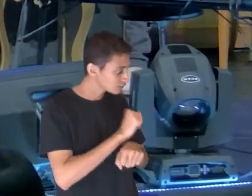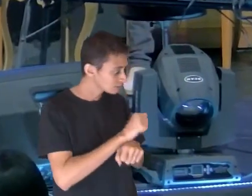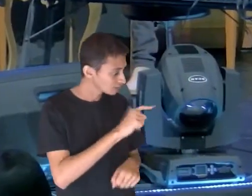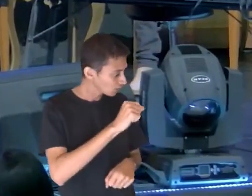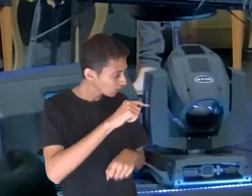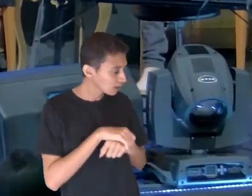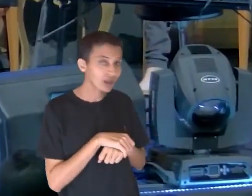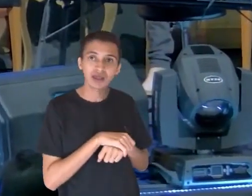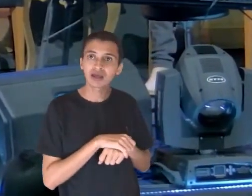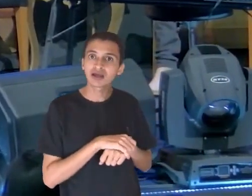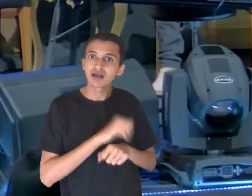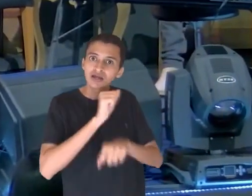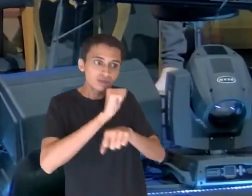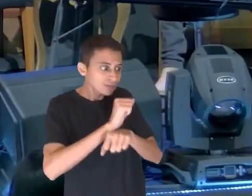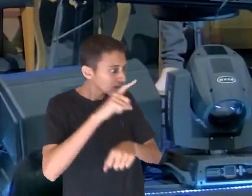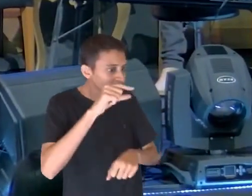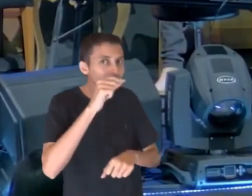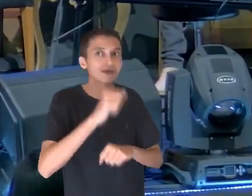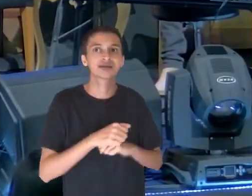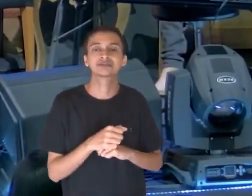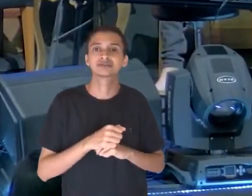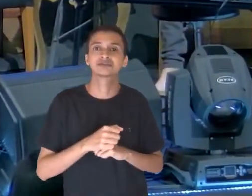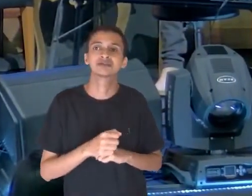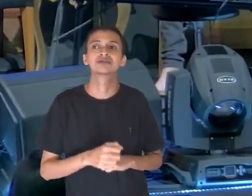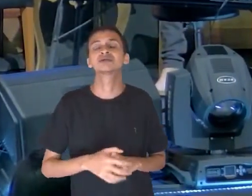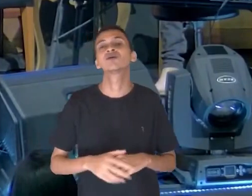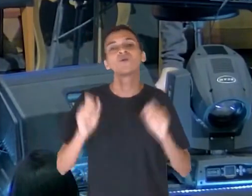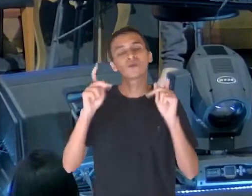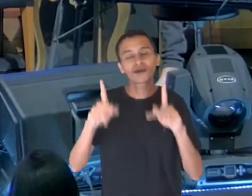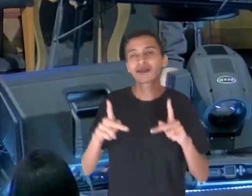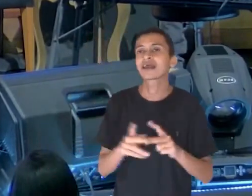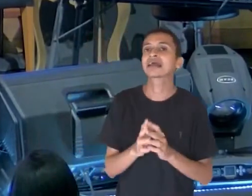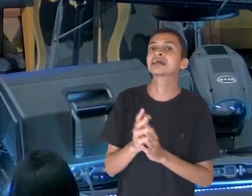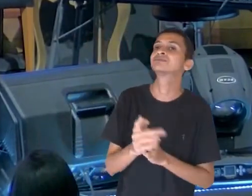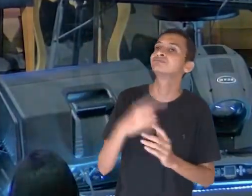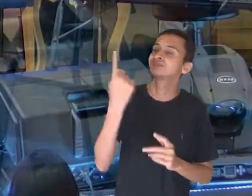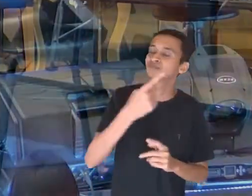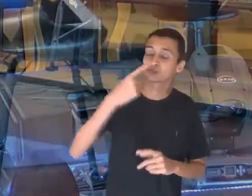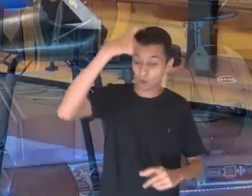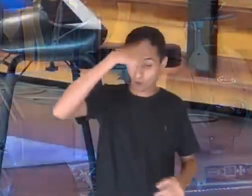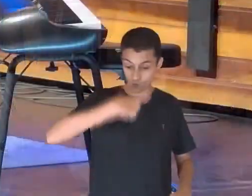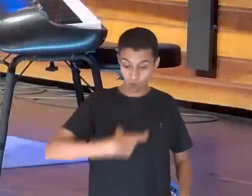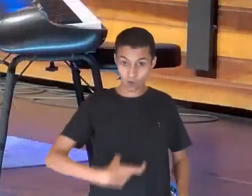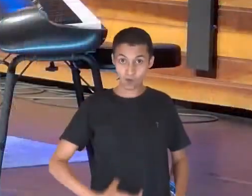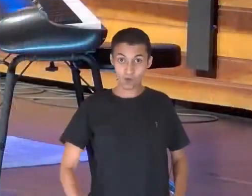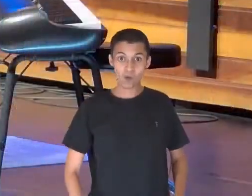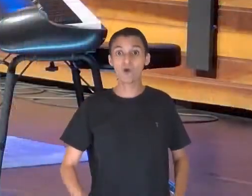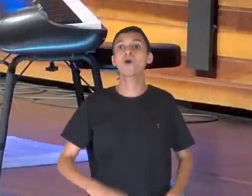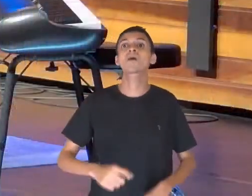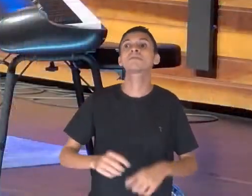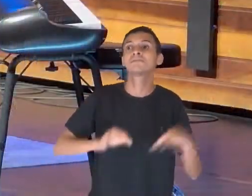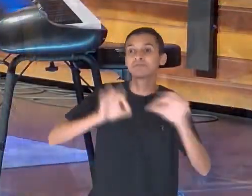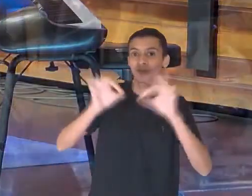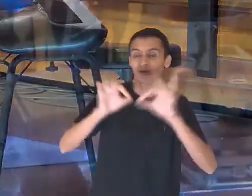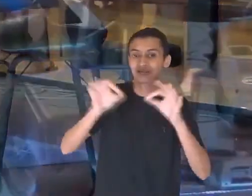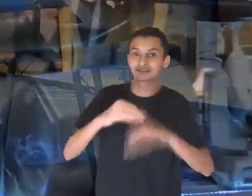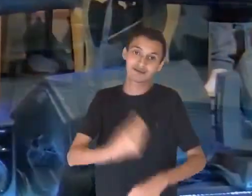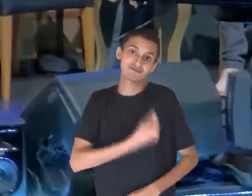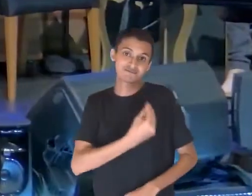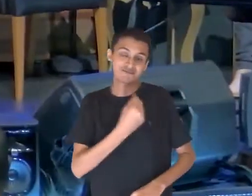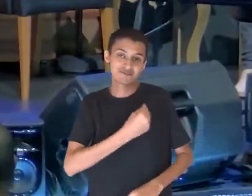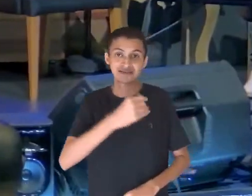anos. Tudo bem que o nosso DNA já está provado que foi organizado para viver pelo menos 140, 150 anos,